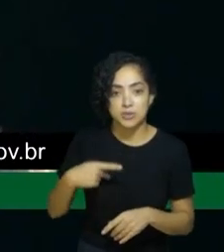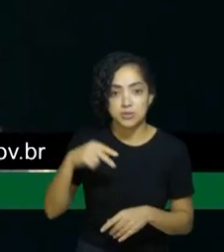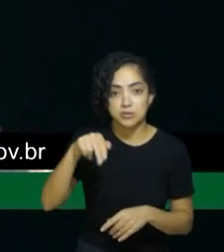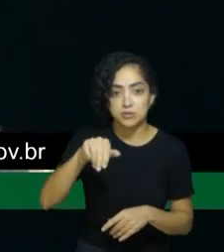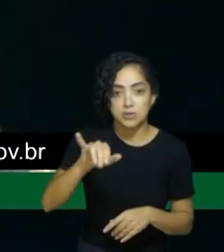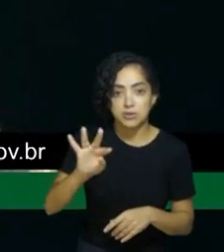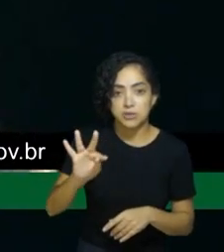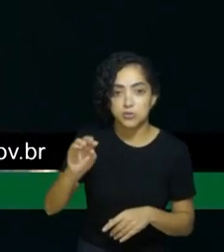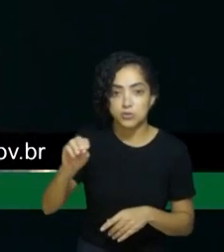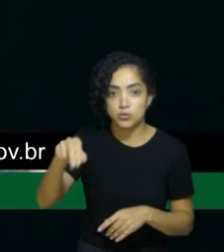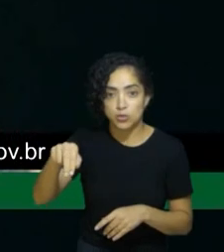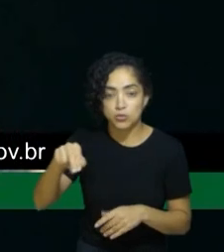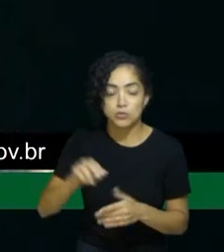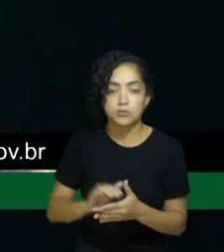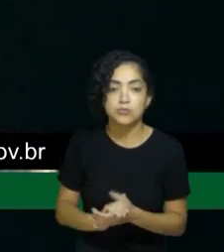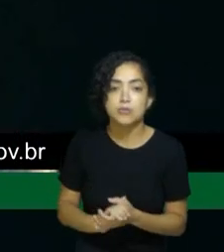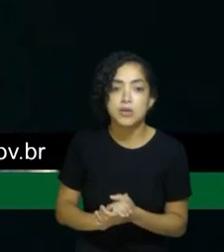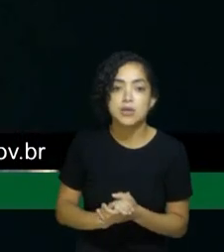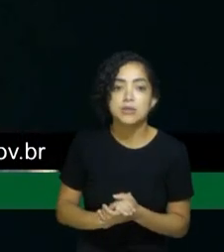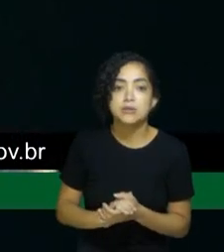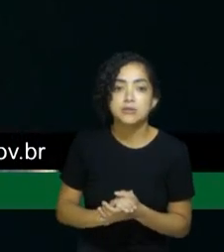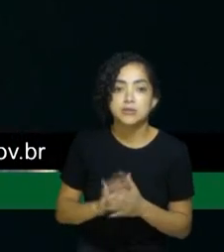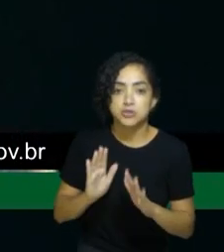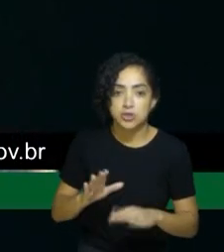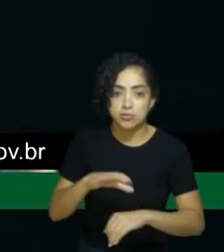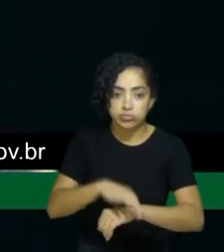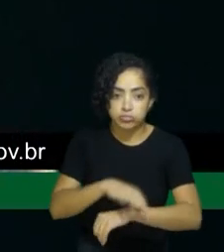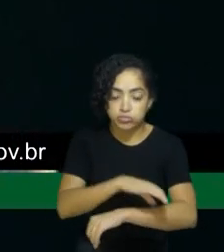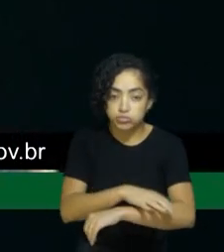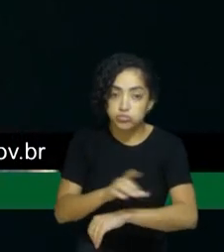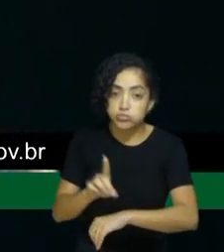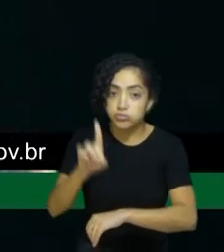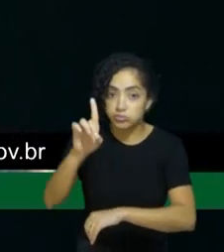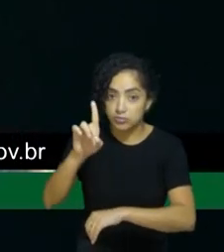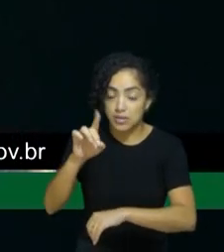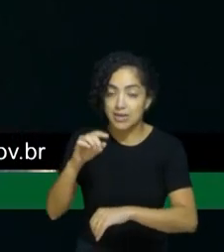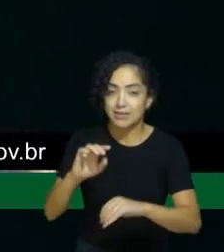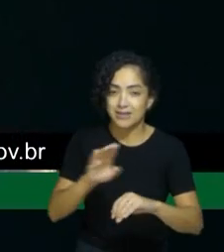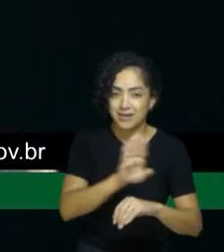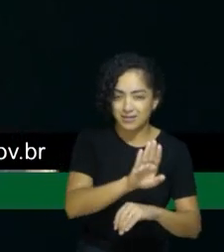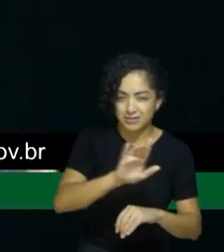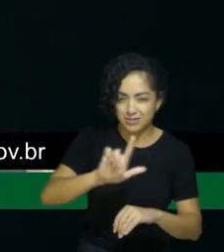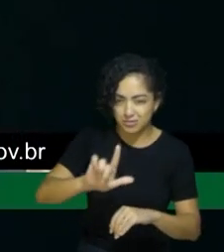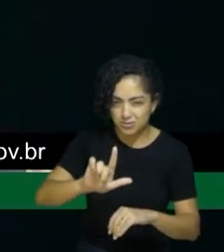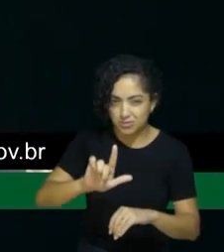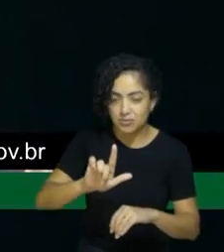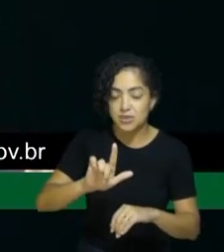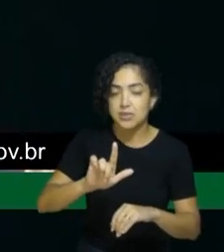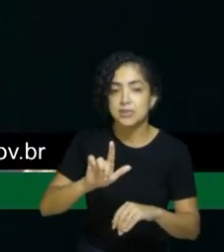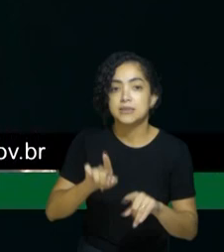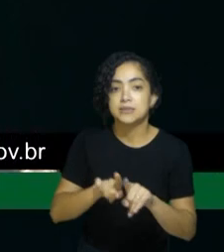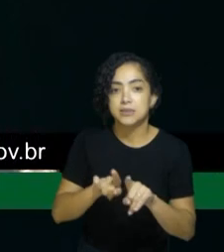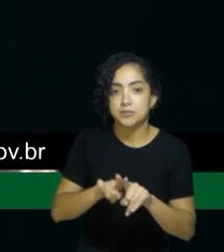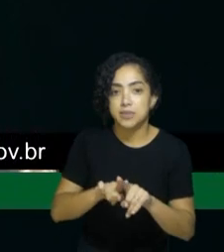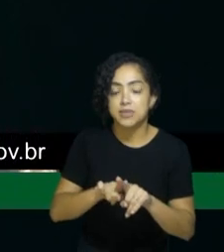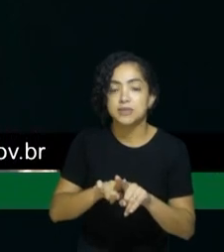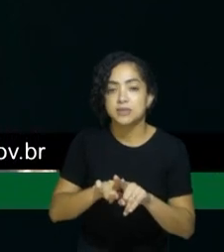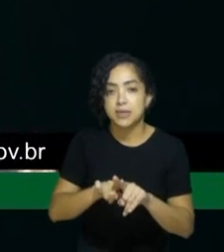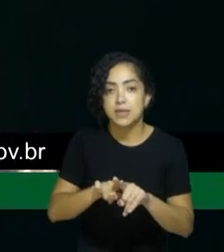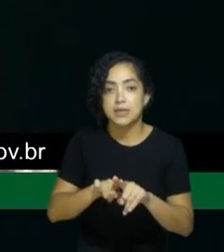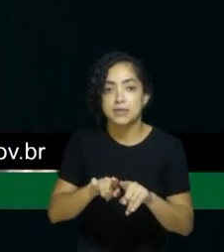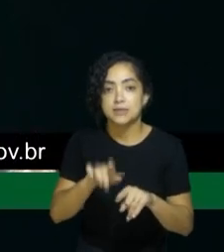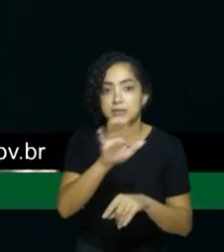pastor presidente foi por muitos anos da Assembleia de Deus em Blumenau e também pastor presidente da convenção das